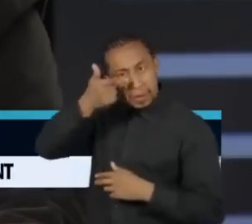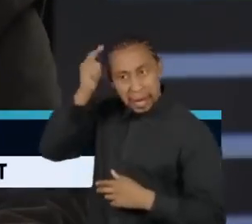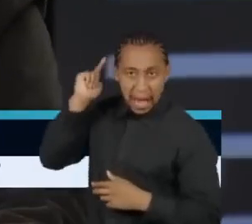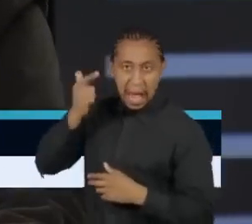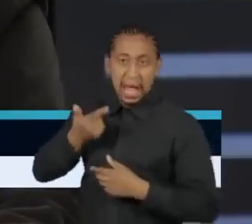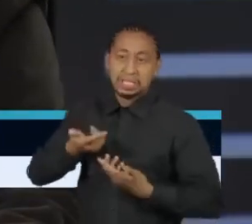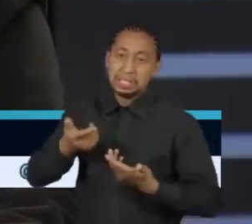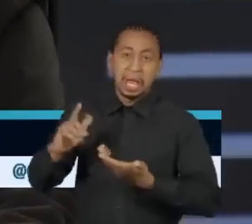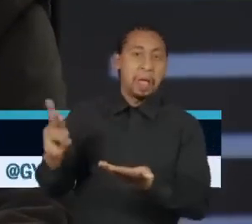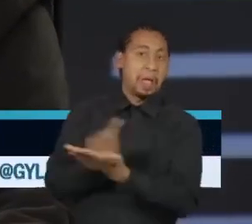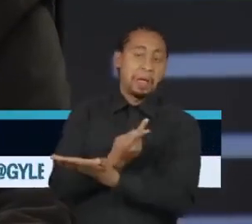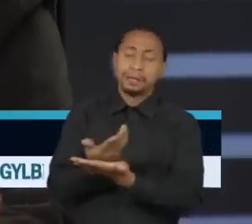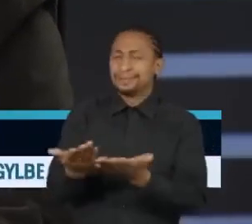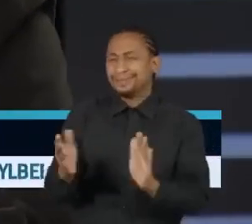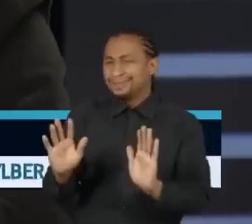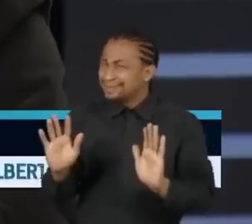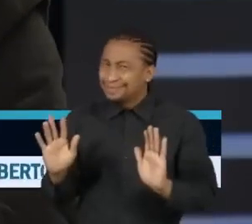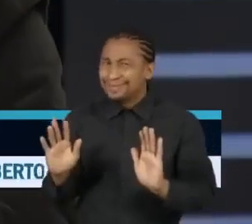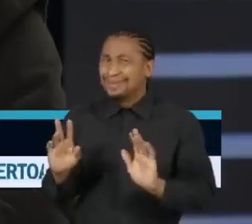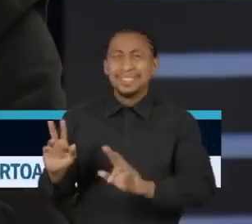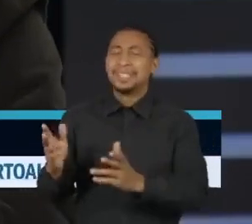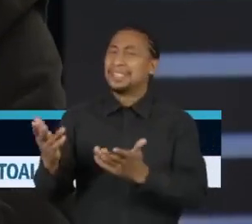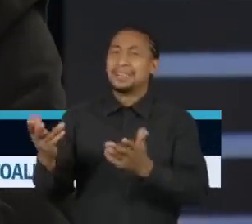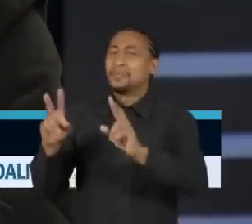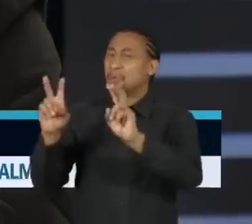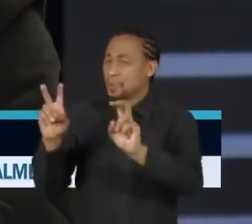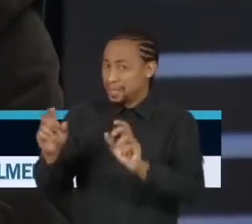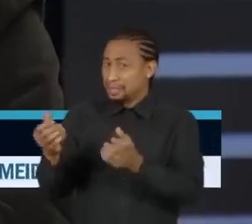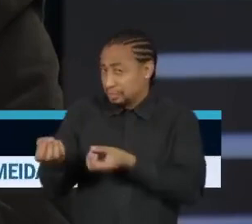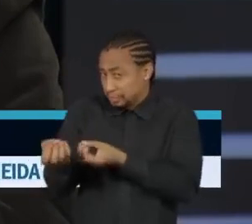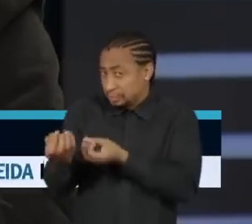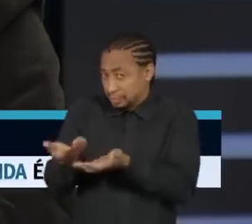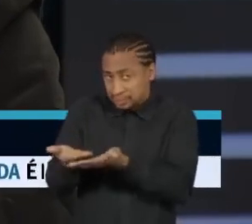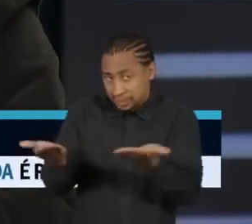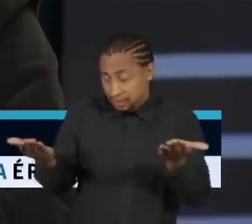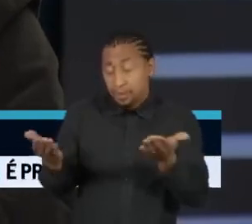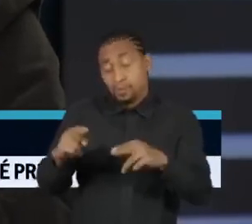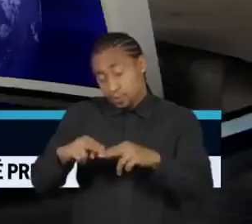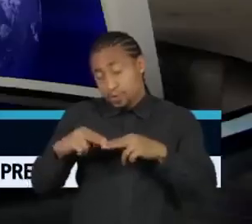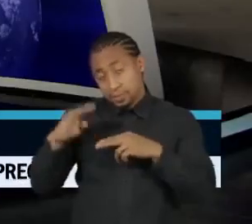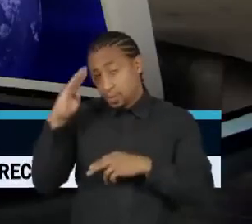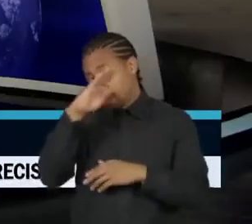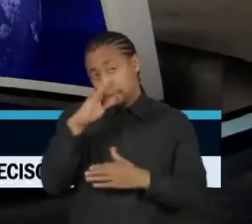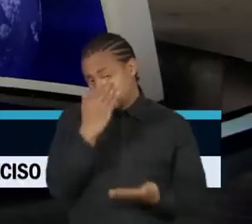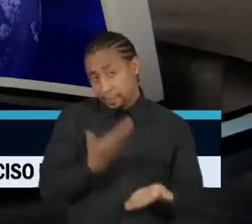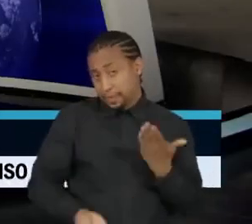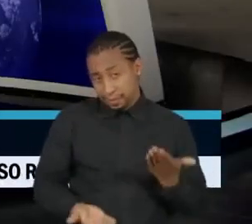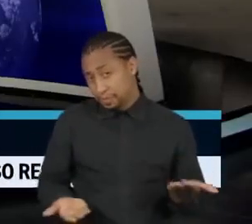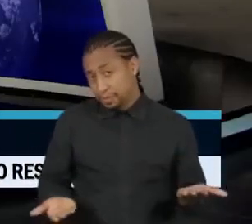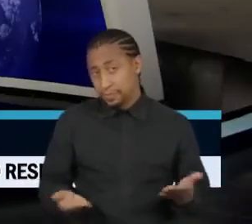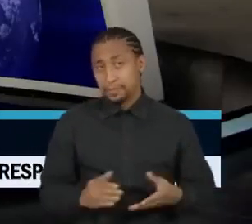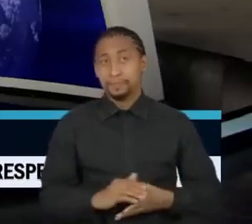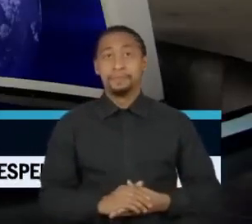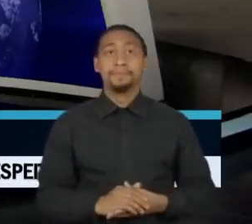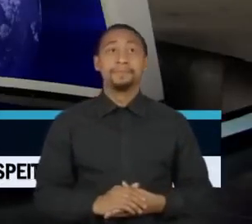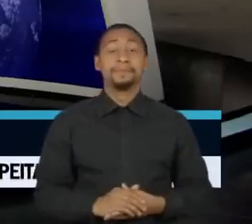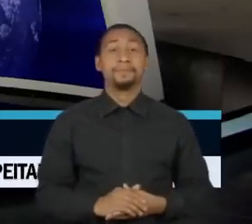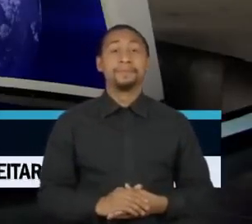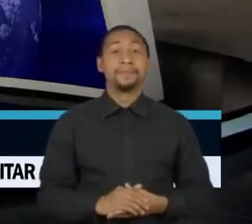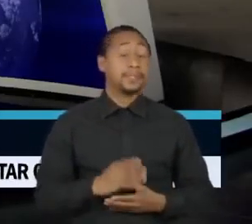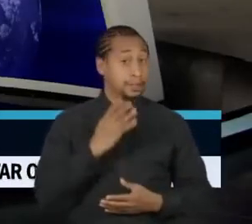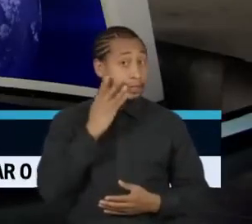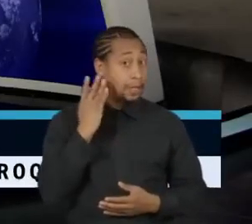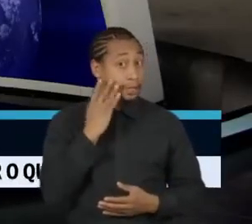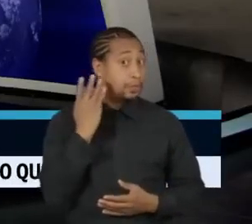esse tipo de situação de fato deve ter tirado o voto dele dele bolsonaro né Tarciso de Freitas aqui em São Paulo